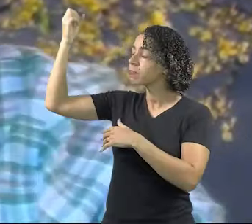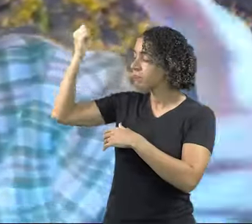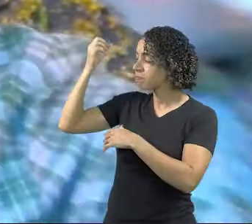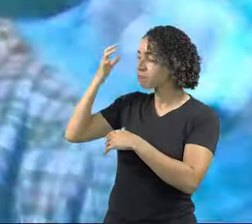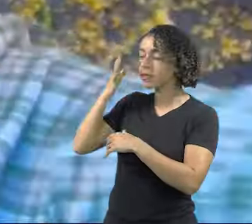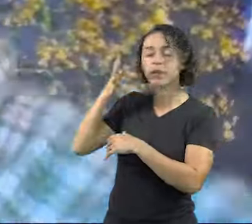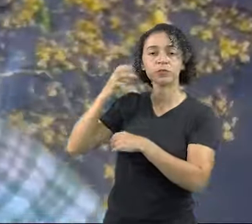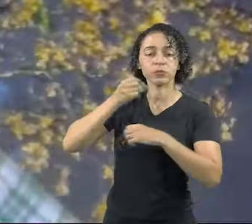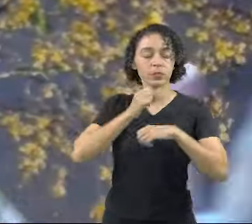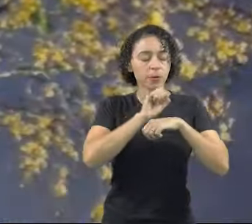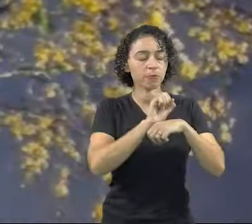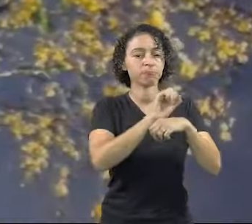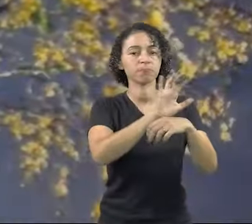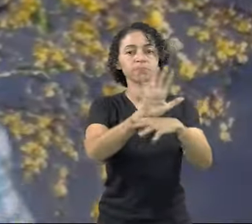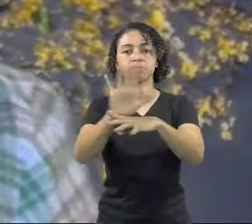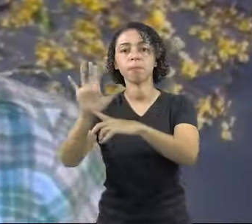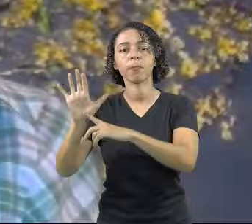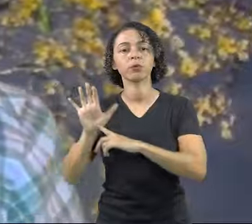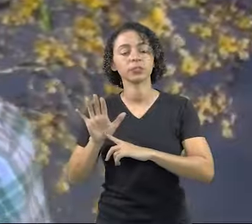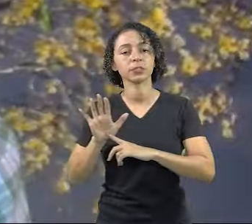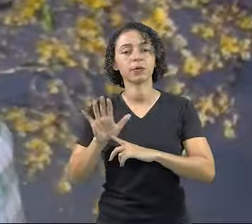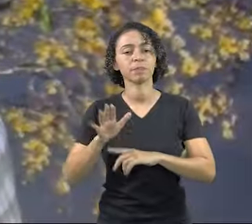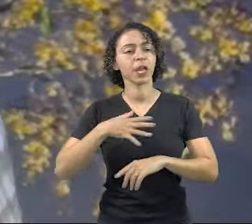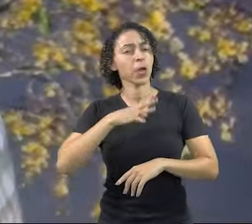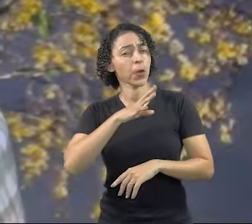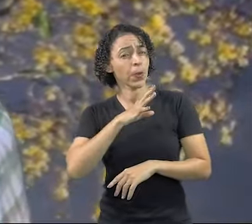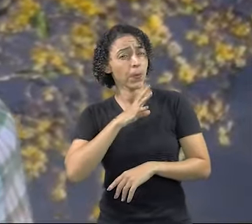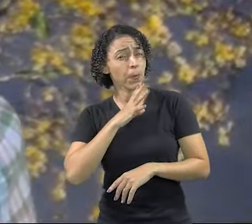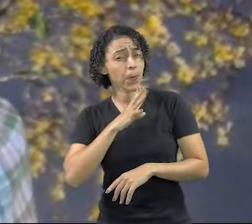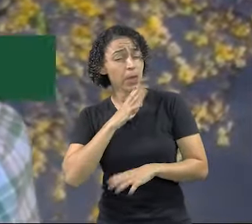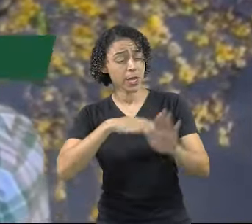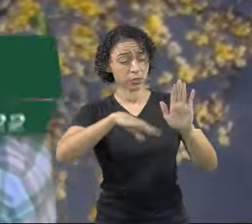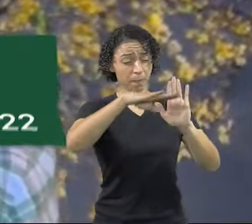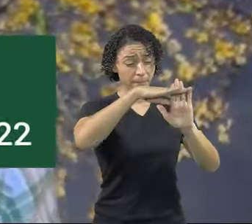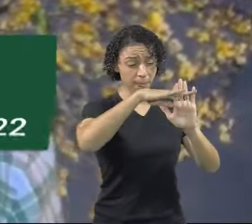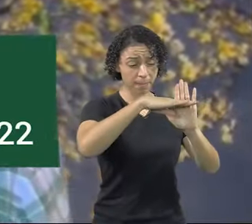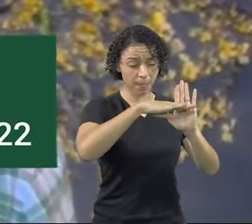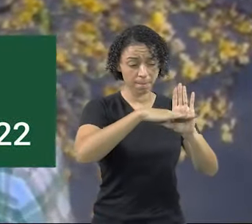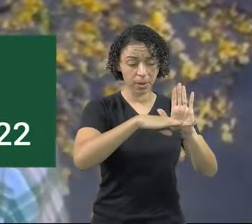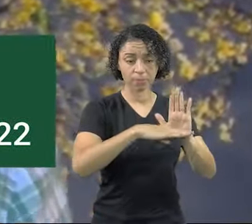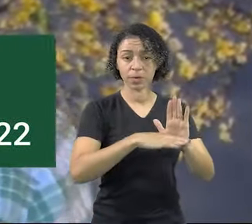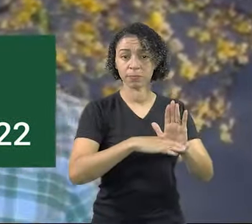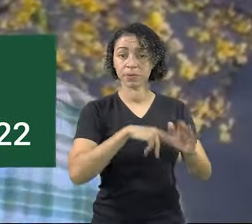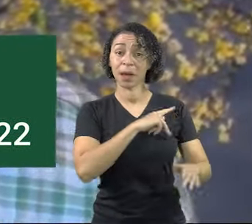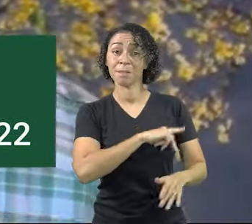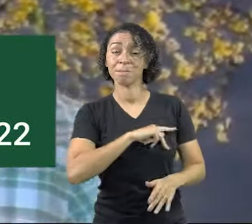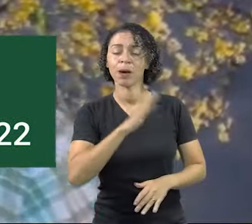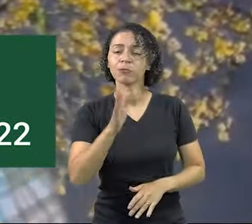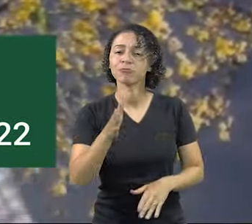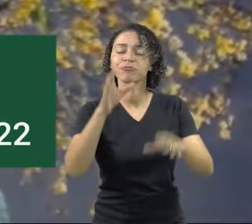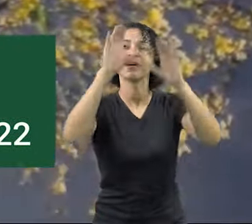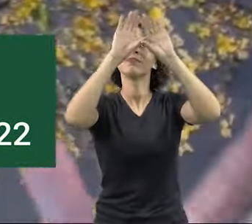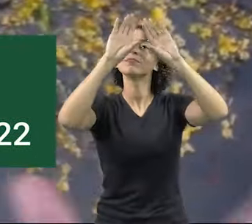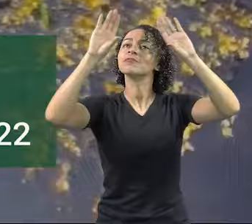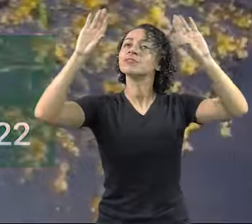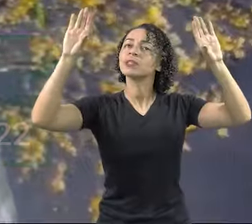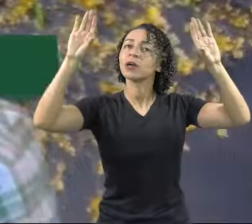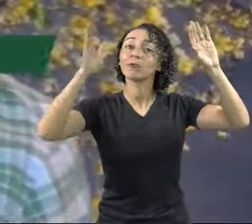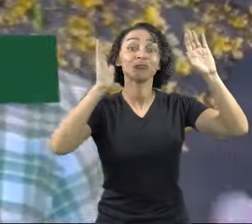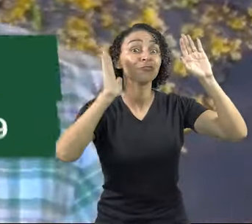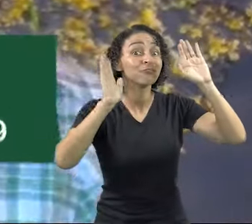se fora do espírito p p pá esteve no céu ele fala eu estive lá no